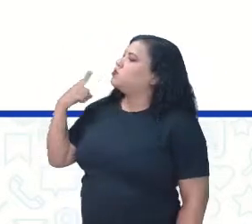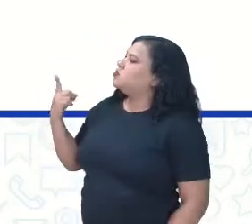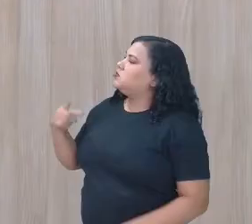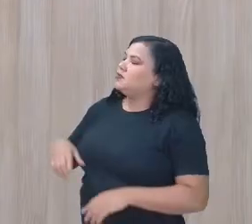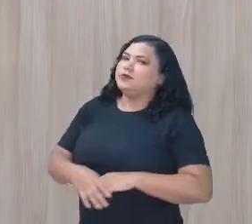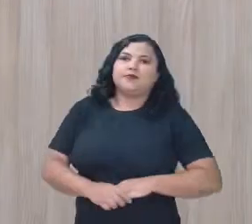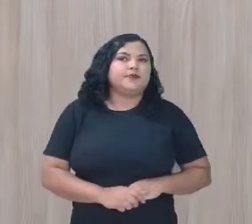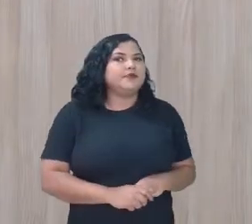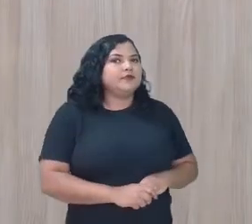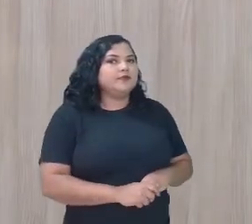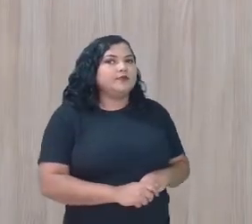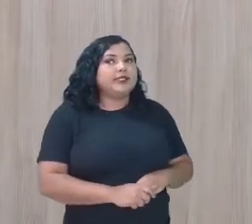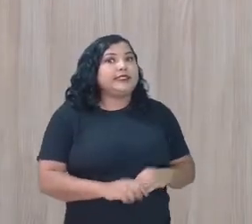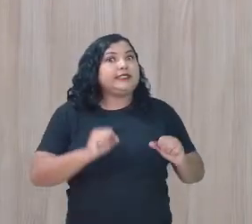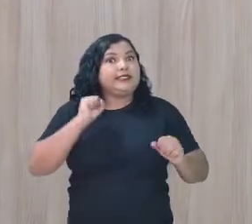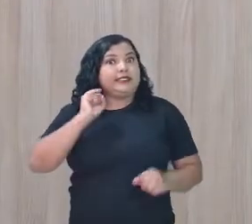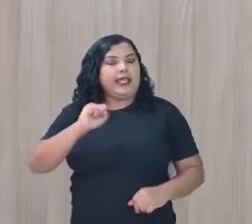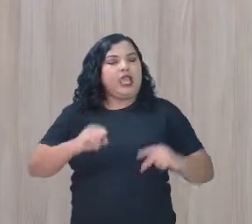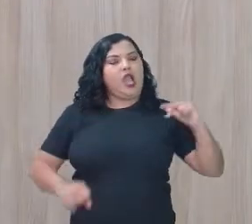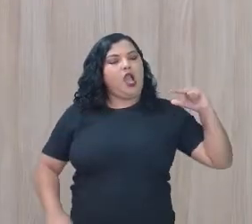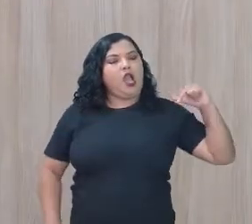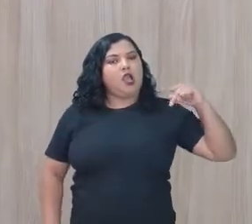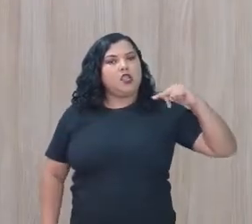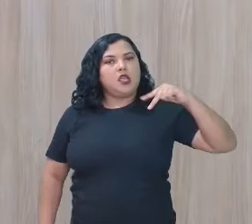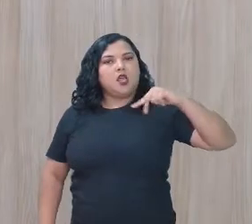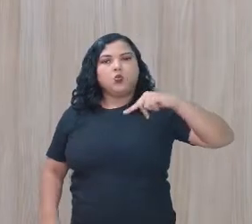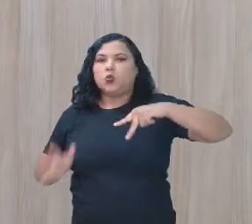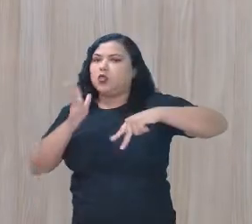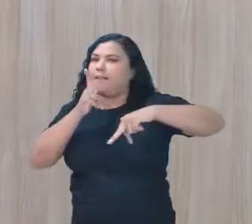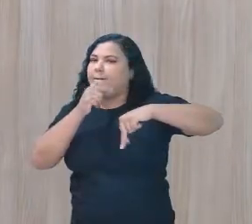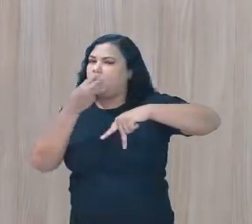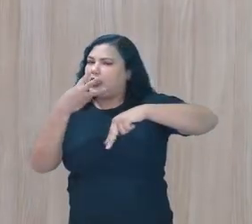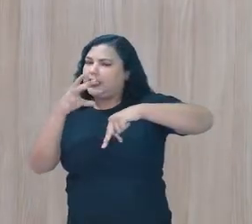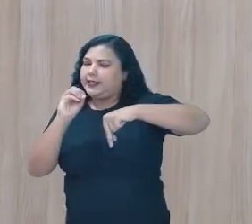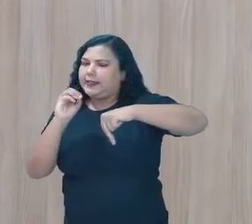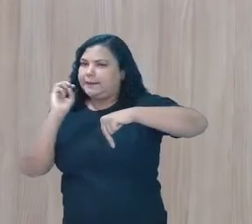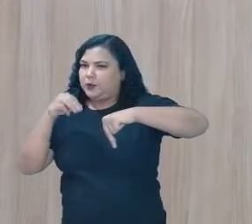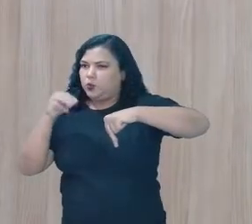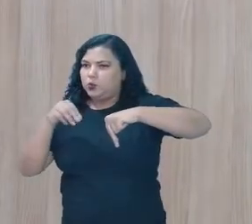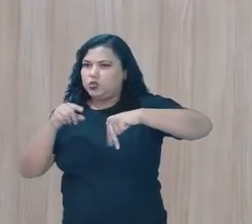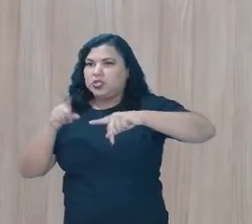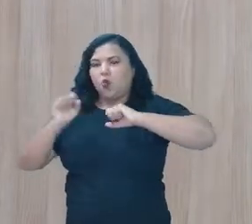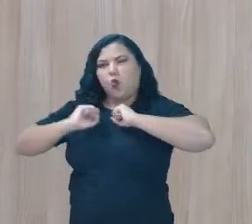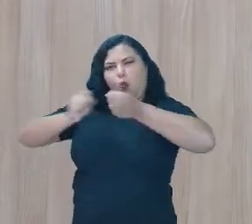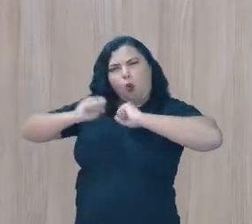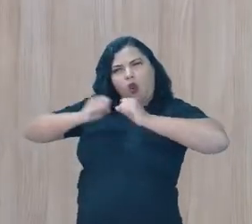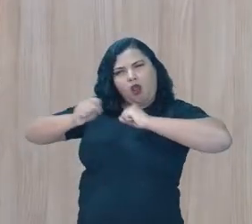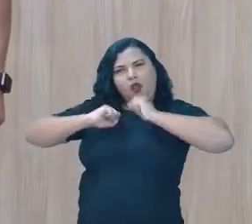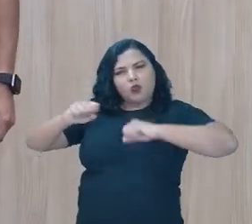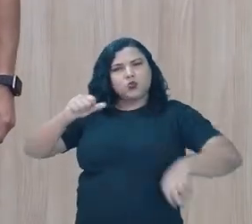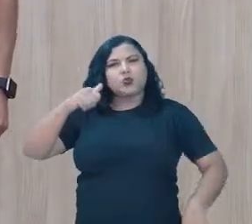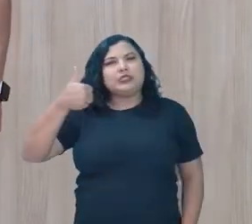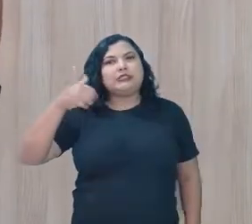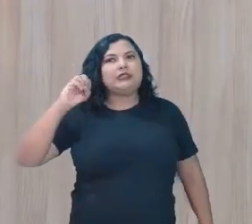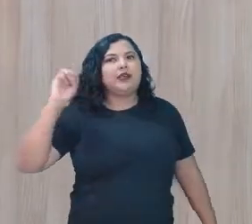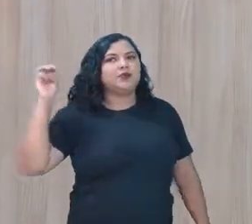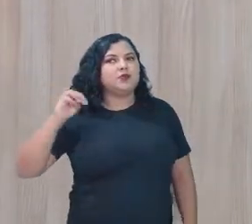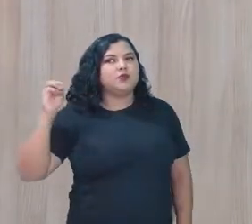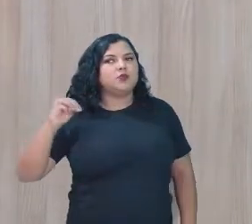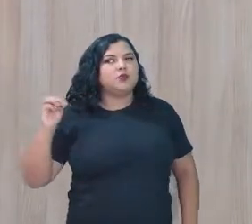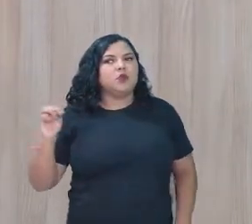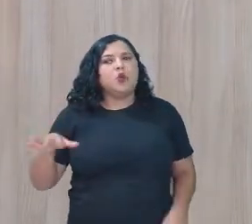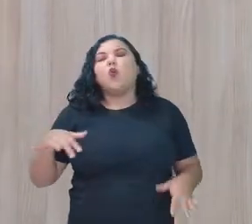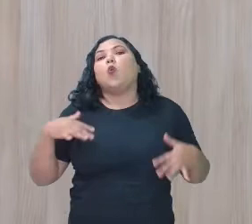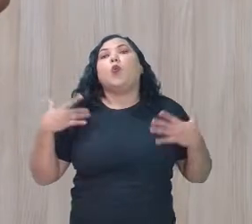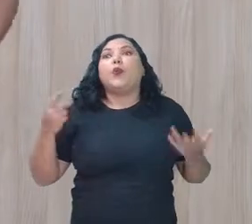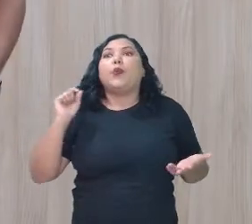Então, andando, ele gasta 30 minutos e correndo, ele gasta 10 minutos. Então, o que